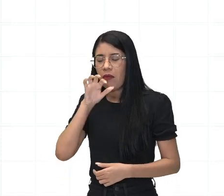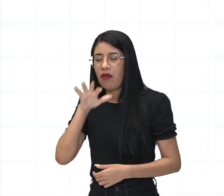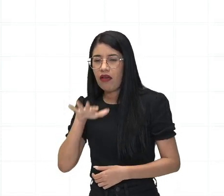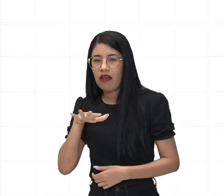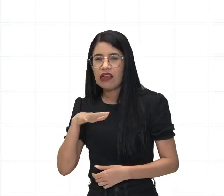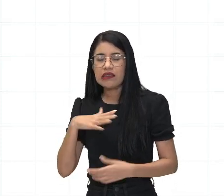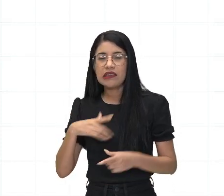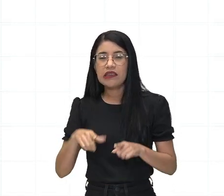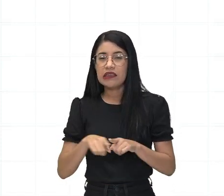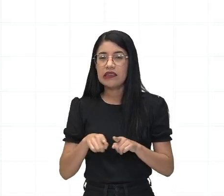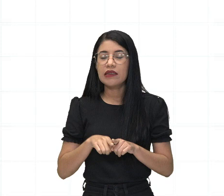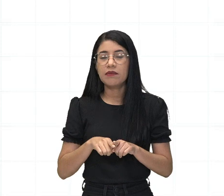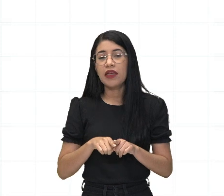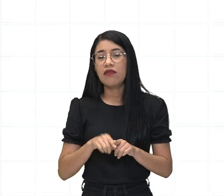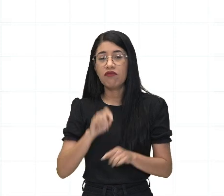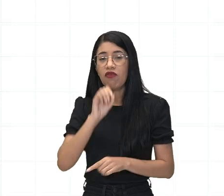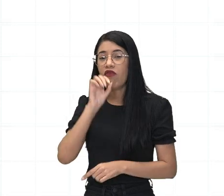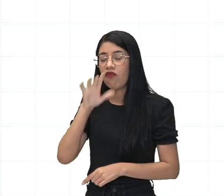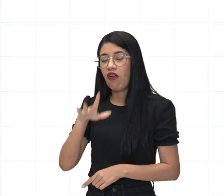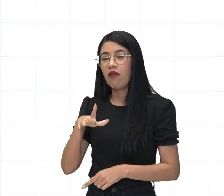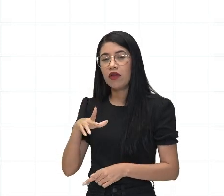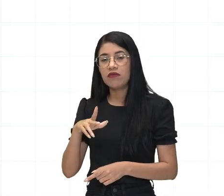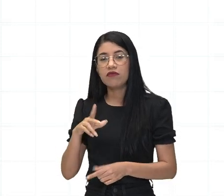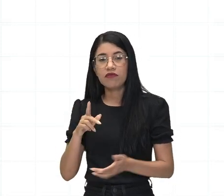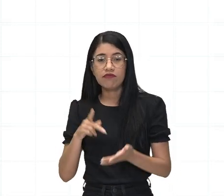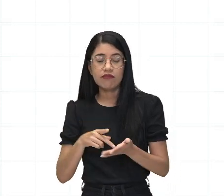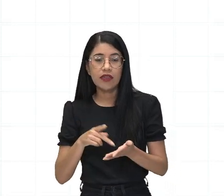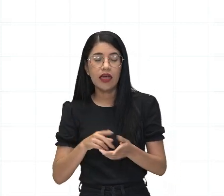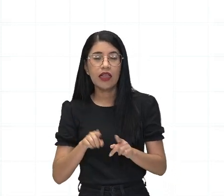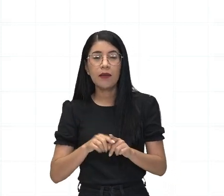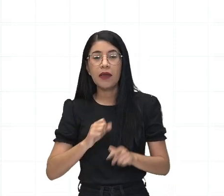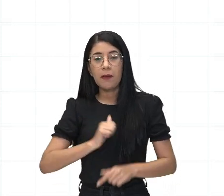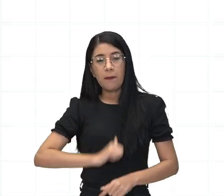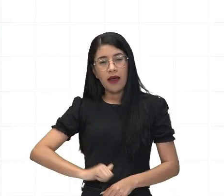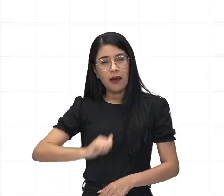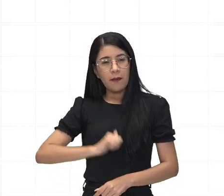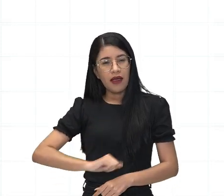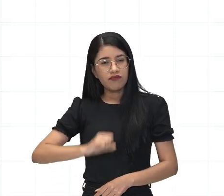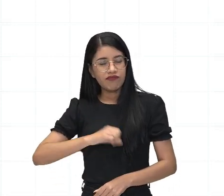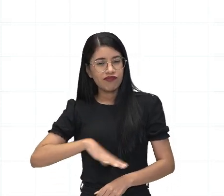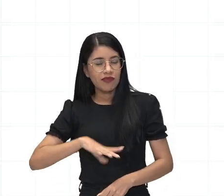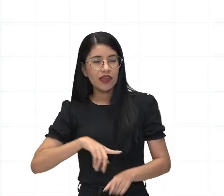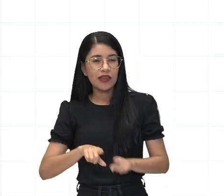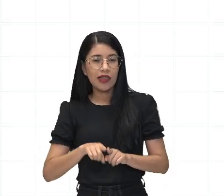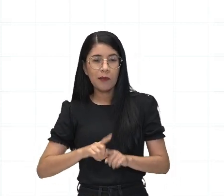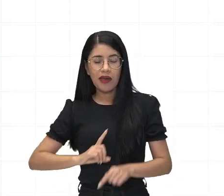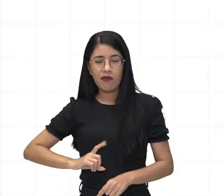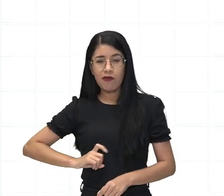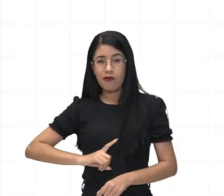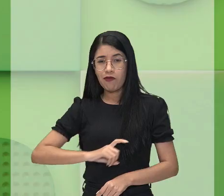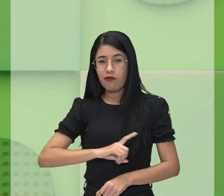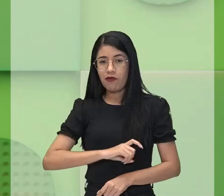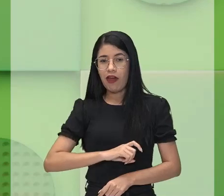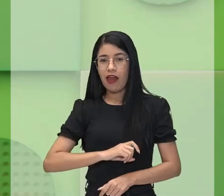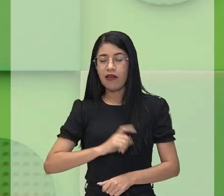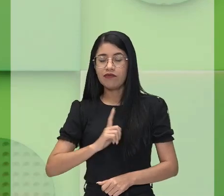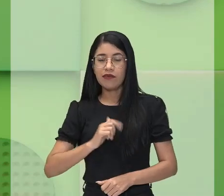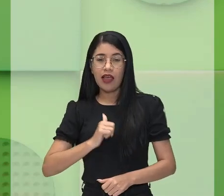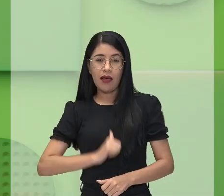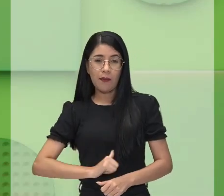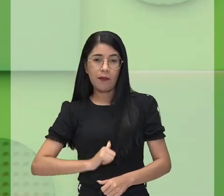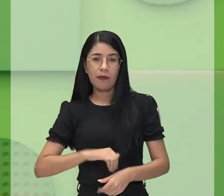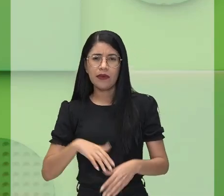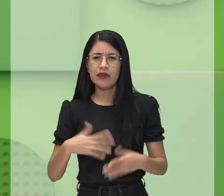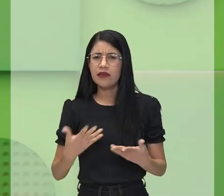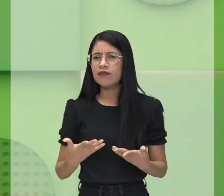vomitar, ou propriamente o vômito, diarreia e vermes nas fezes.